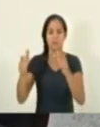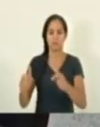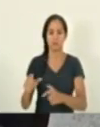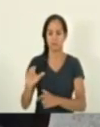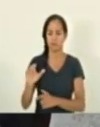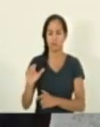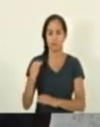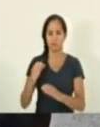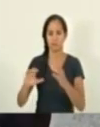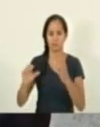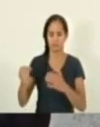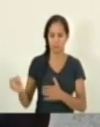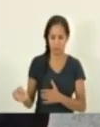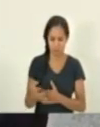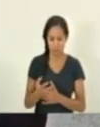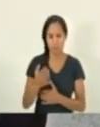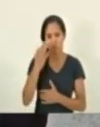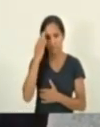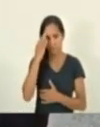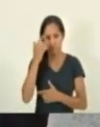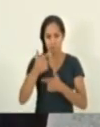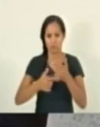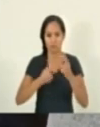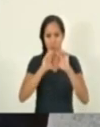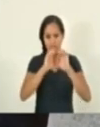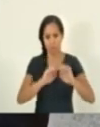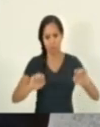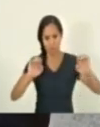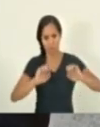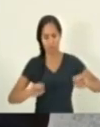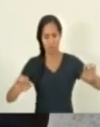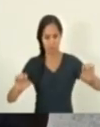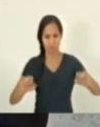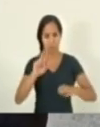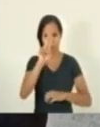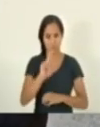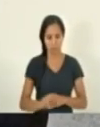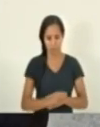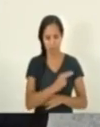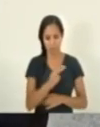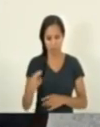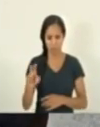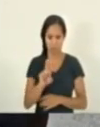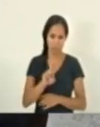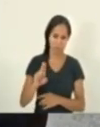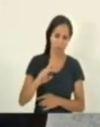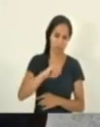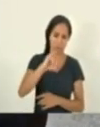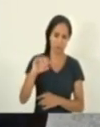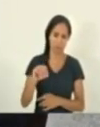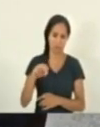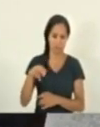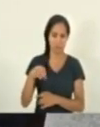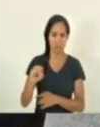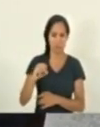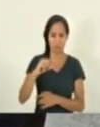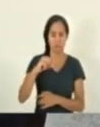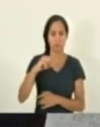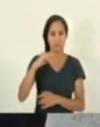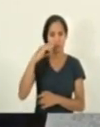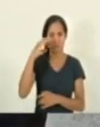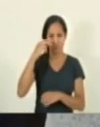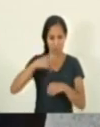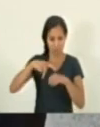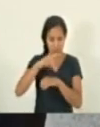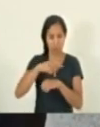o trabalho de evangelização que o Padre Jonas realizou no nosso país, e tenho certeza,